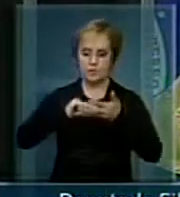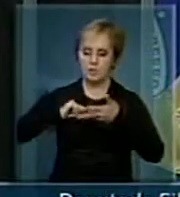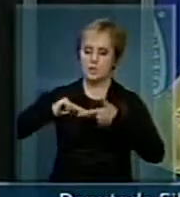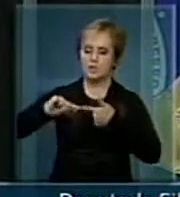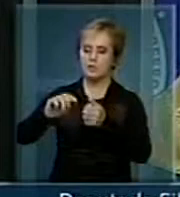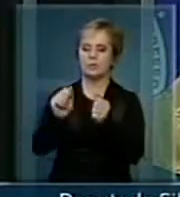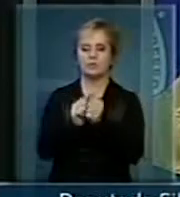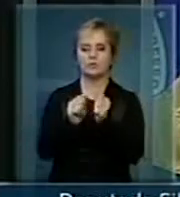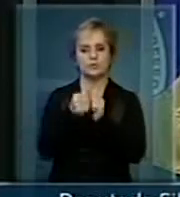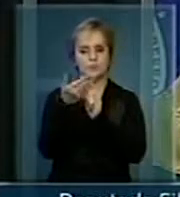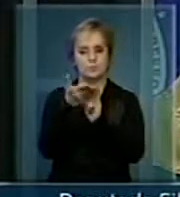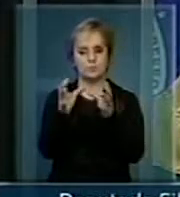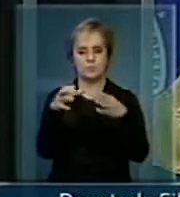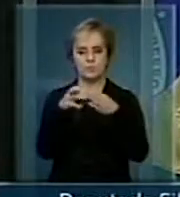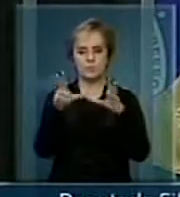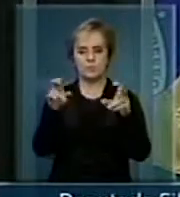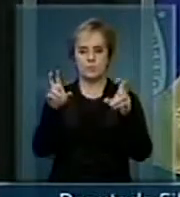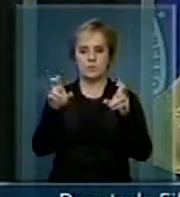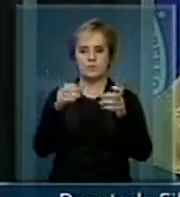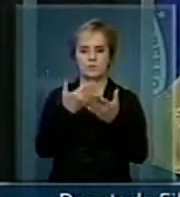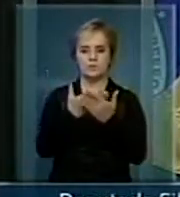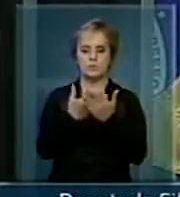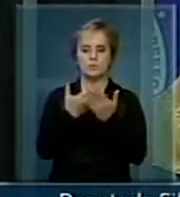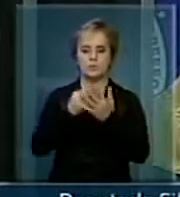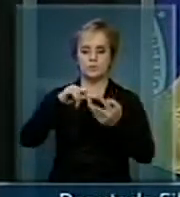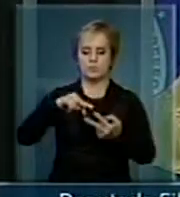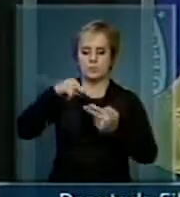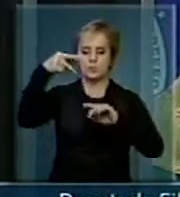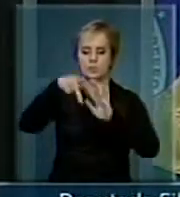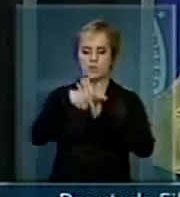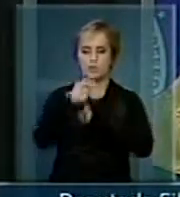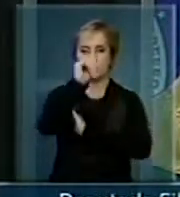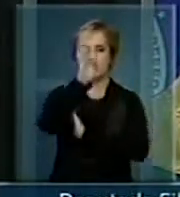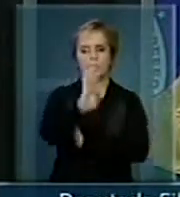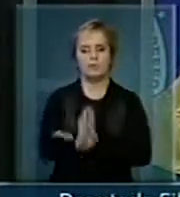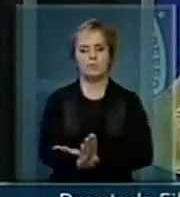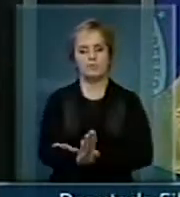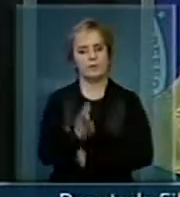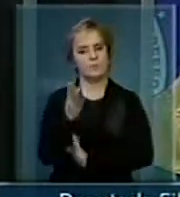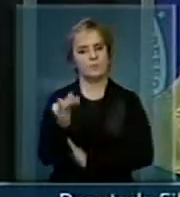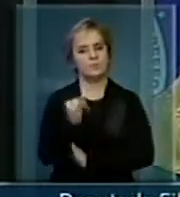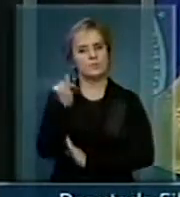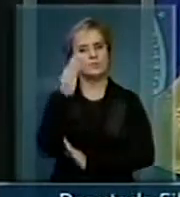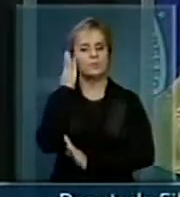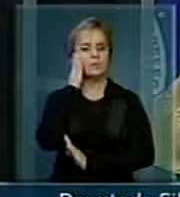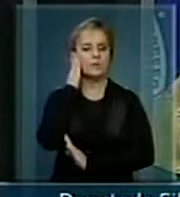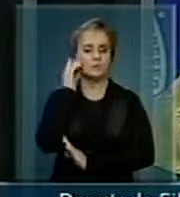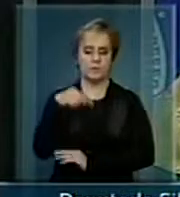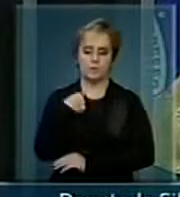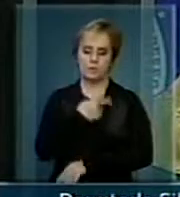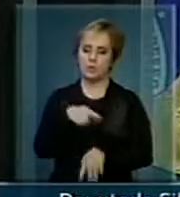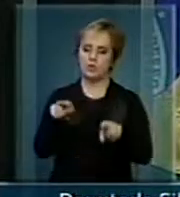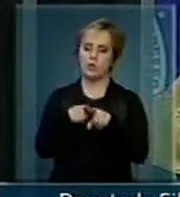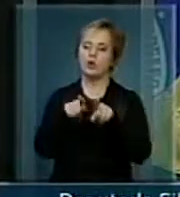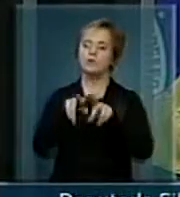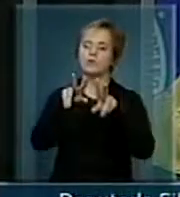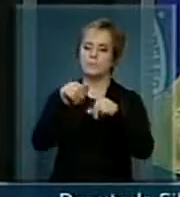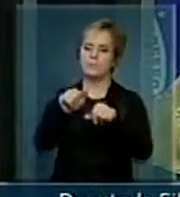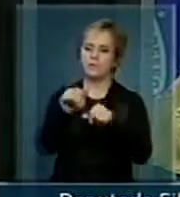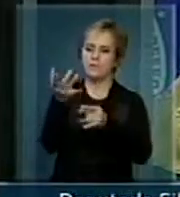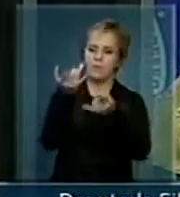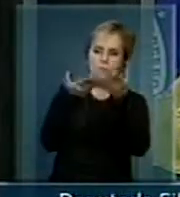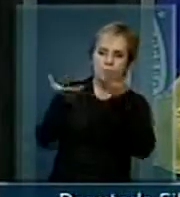a essa área do estudo de DNA no Brasil. E, portanto, é muito importante saber que nós também vamos poder atrair muitos